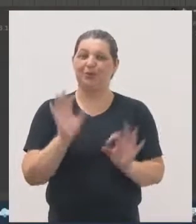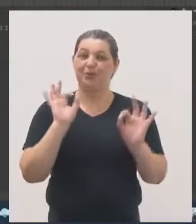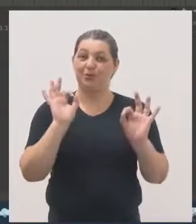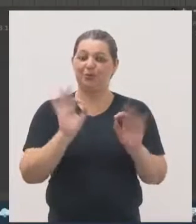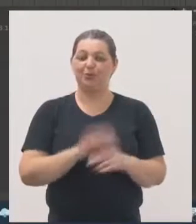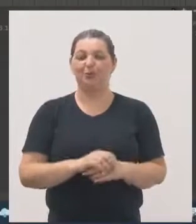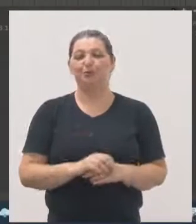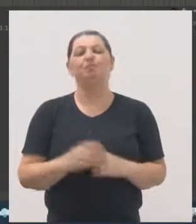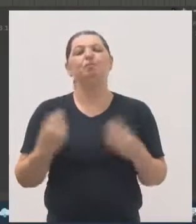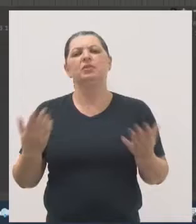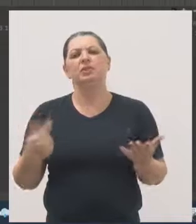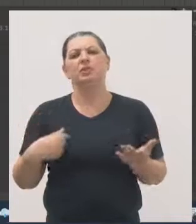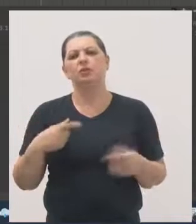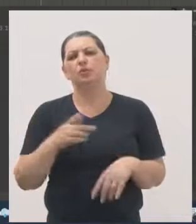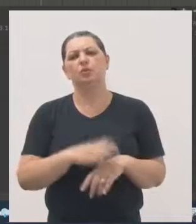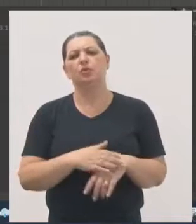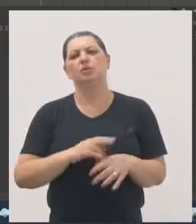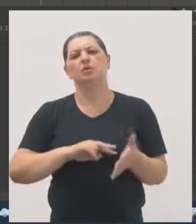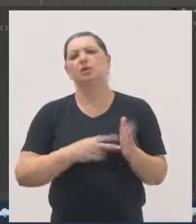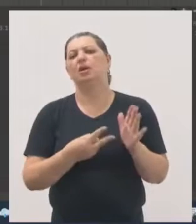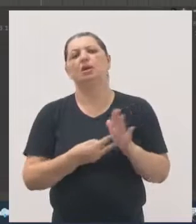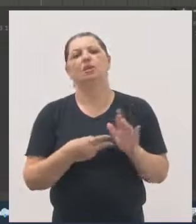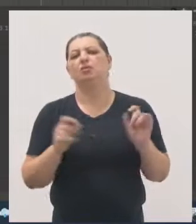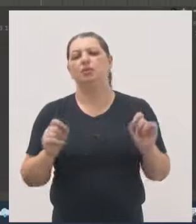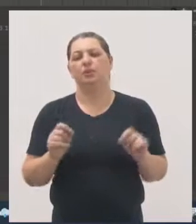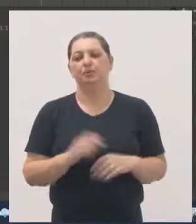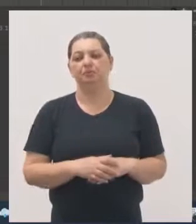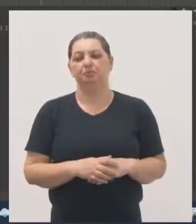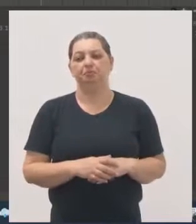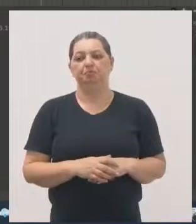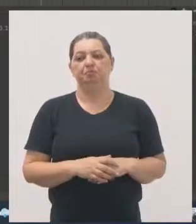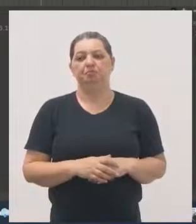que seria isso? É quando a gente